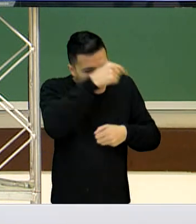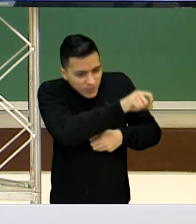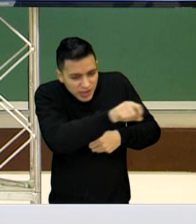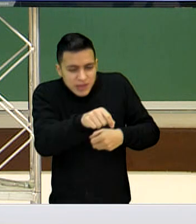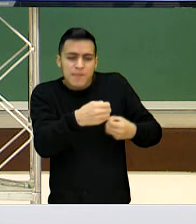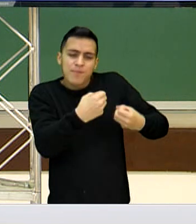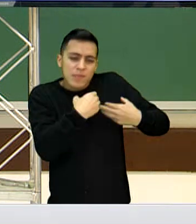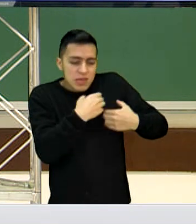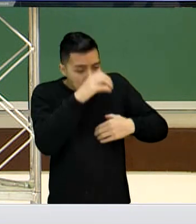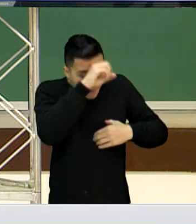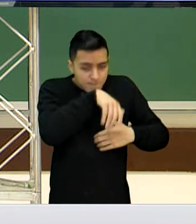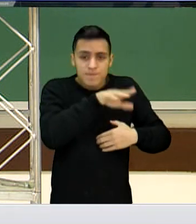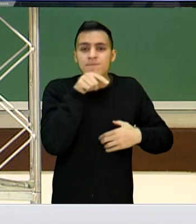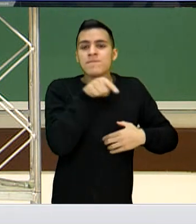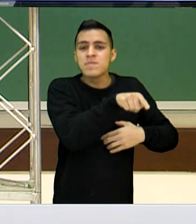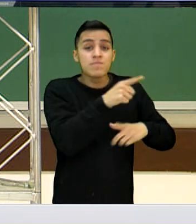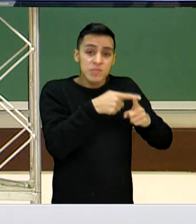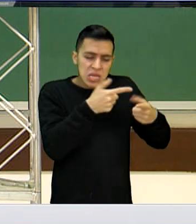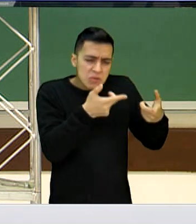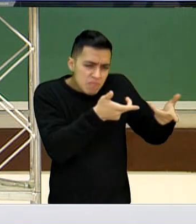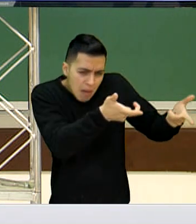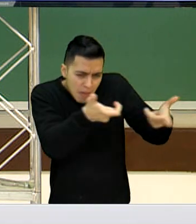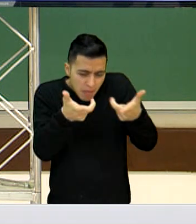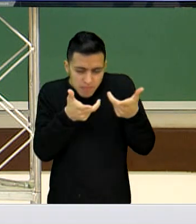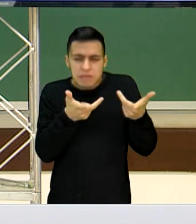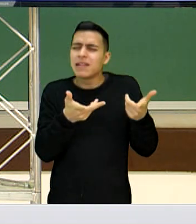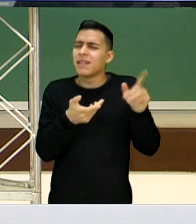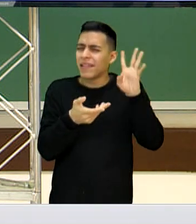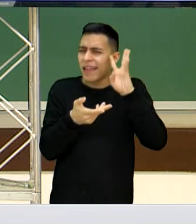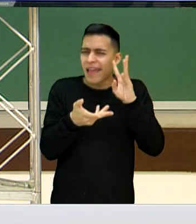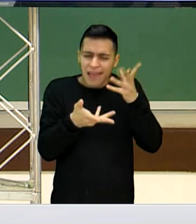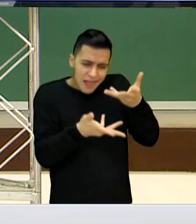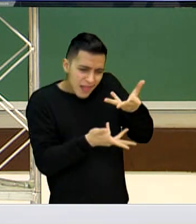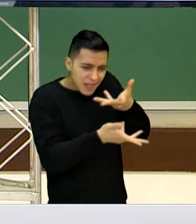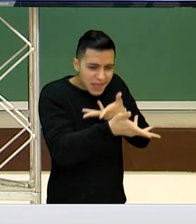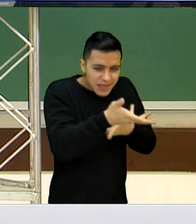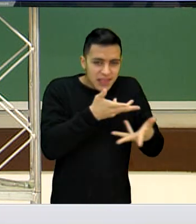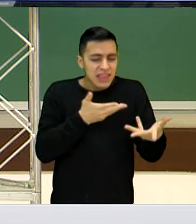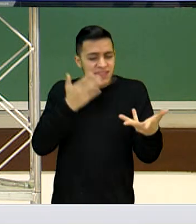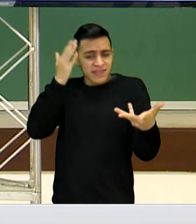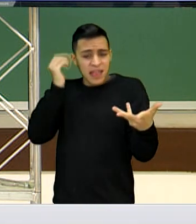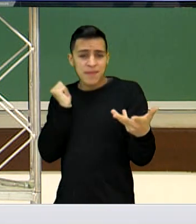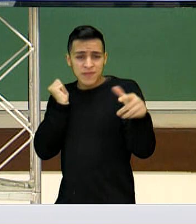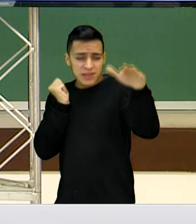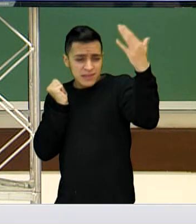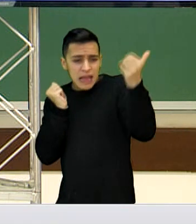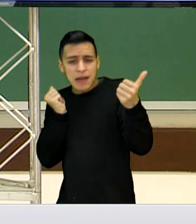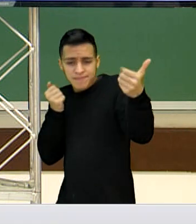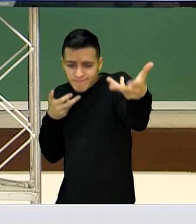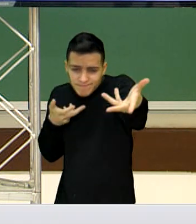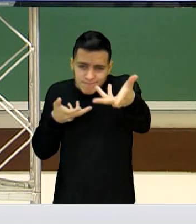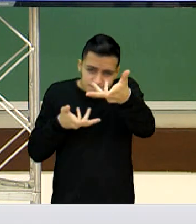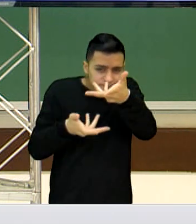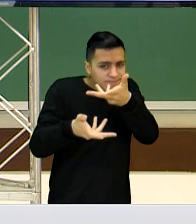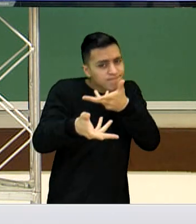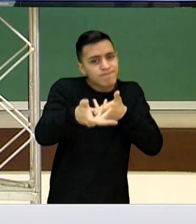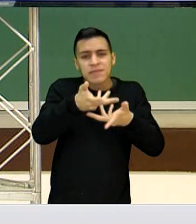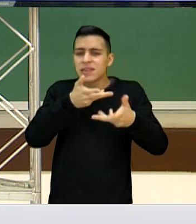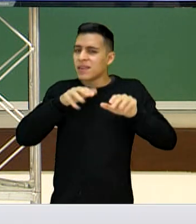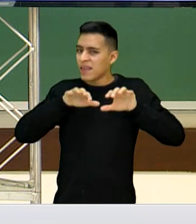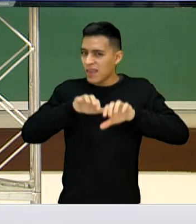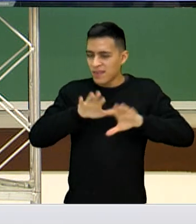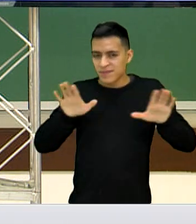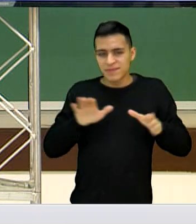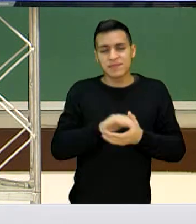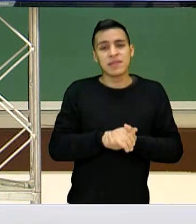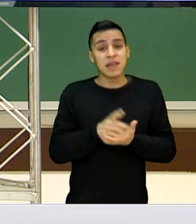que jogam, né? Então é bem legal a gente trocar saberes. Eu sei algumas coisas, eu ensino para você, você sabe algumas